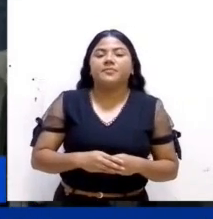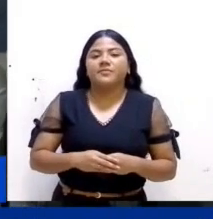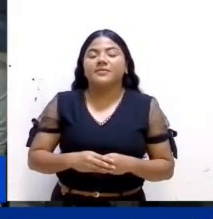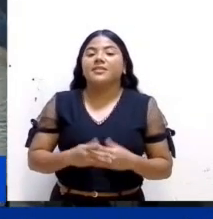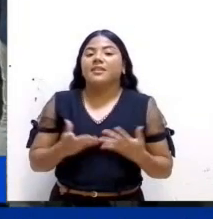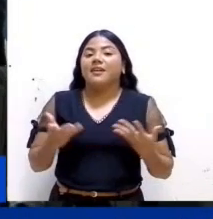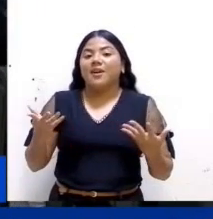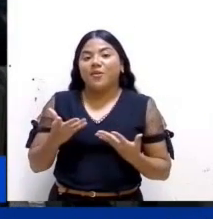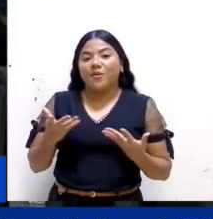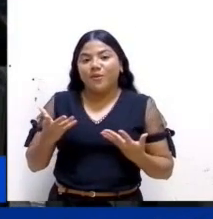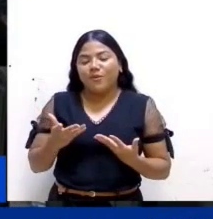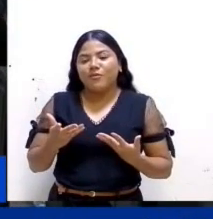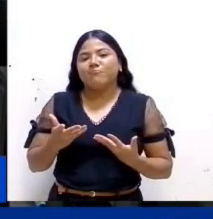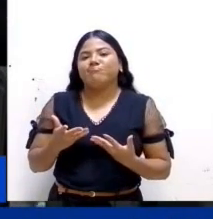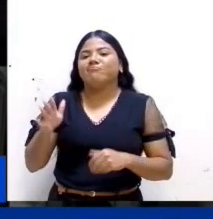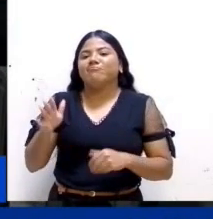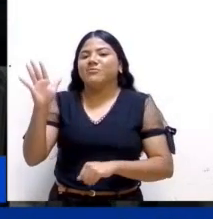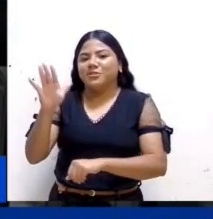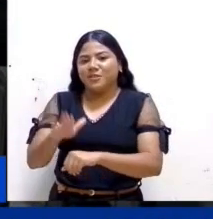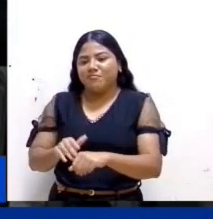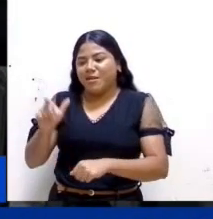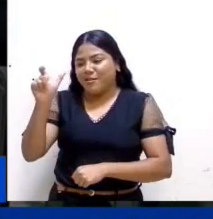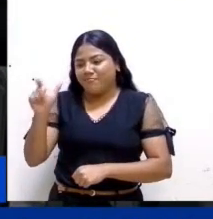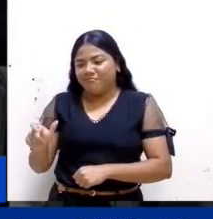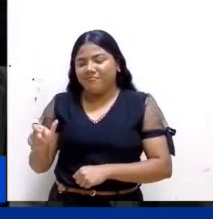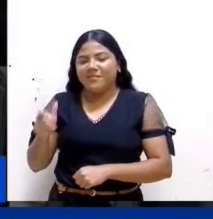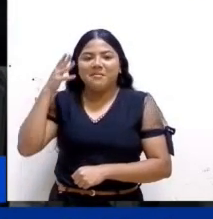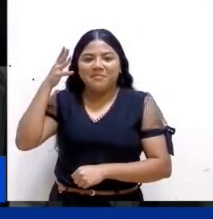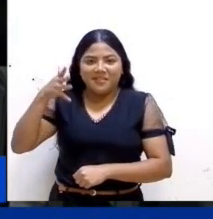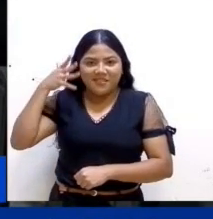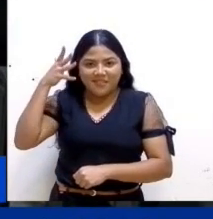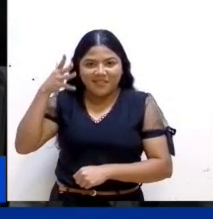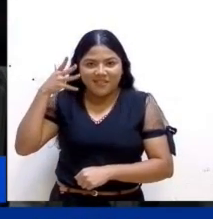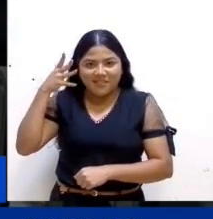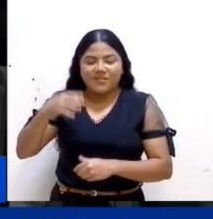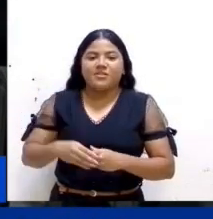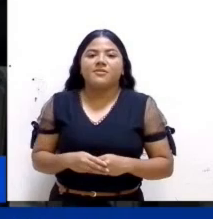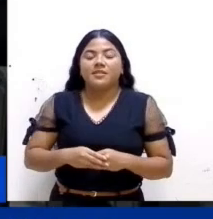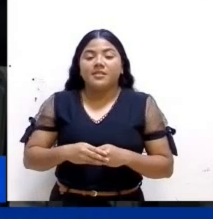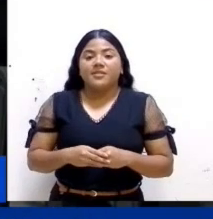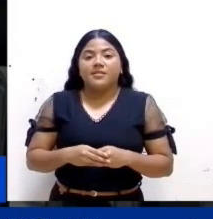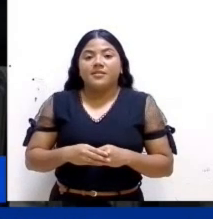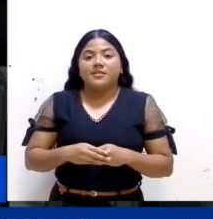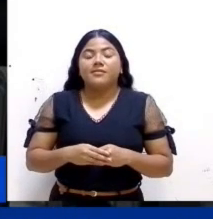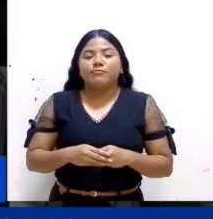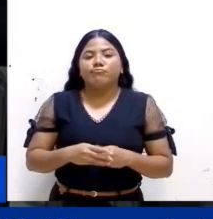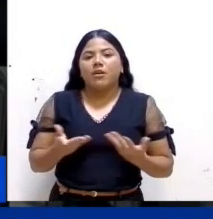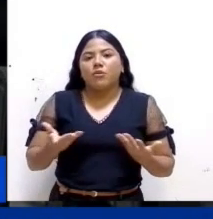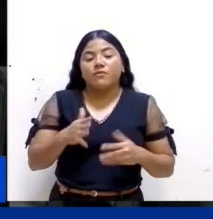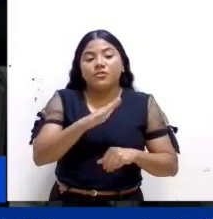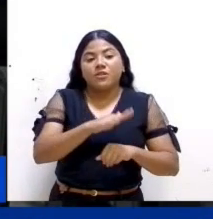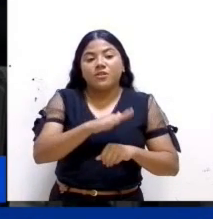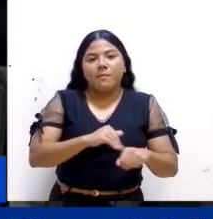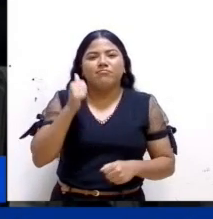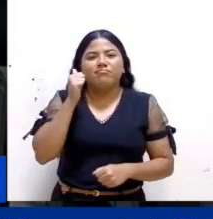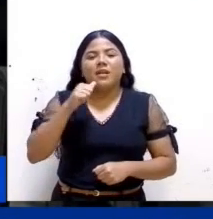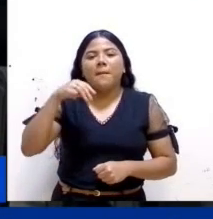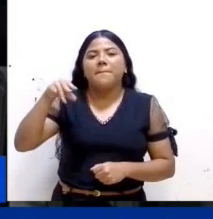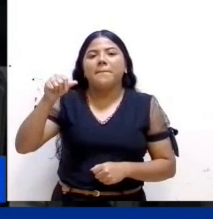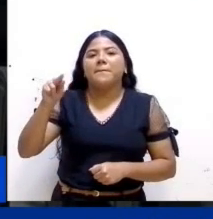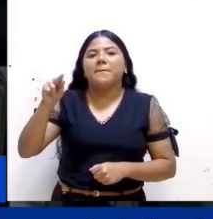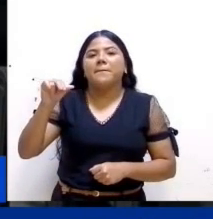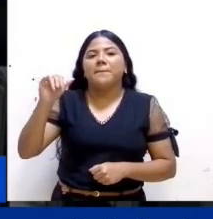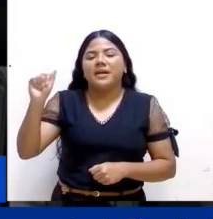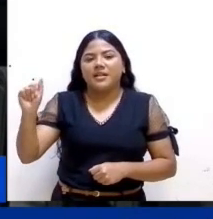tu apresentar a Gabriele, tá? Bom, confirmando a nossa parceria, vou chamar aqui a Marineide Barros, que está representando